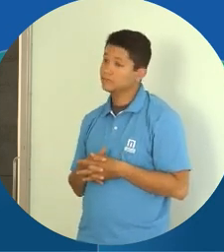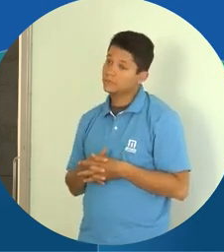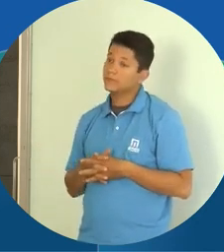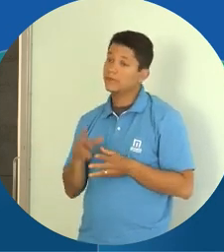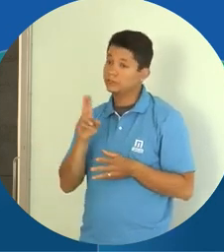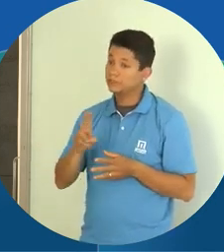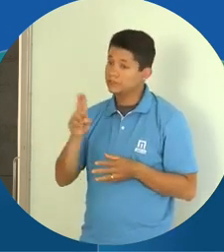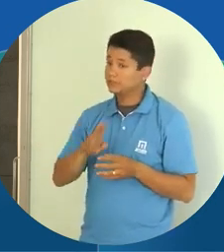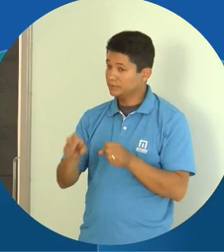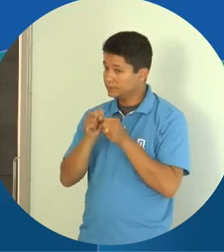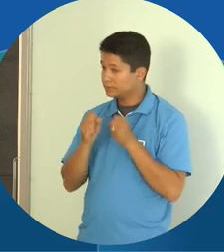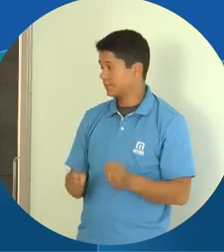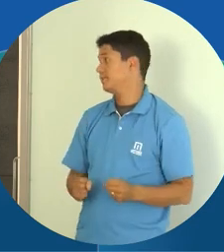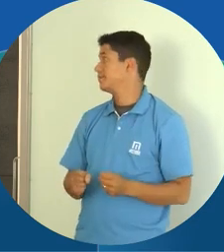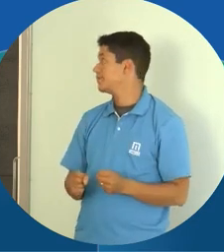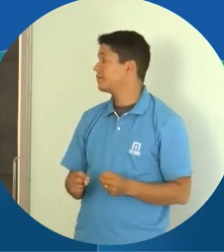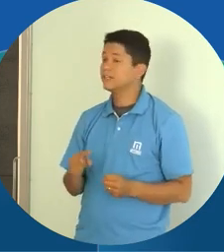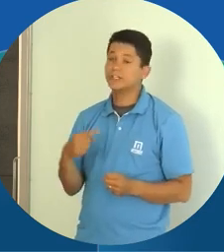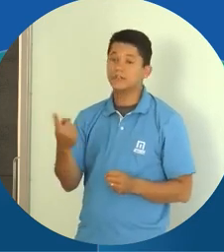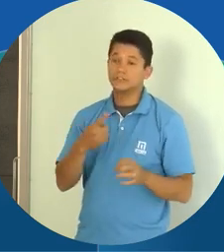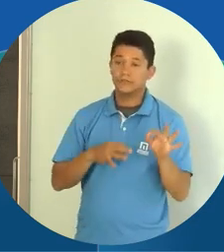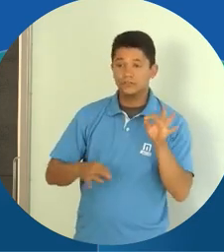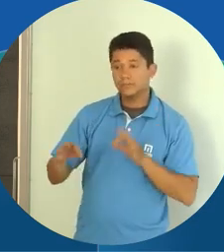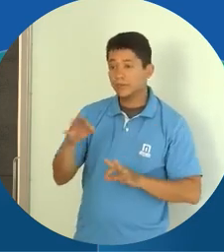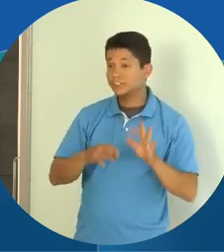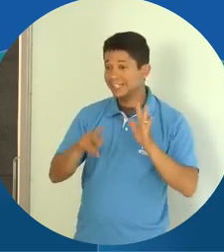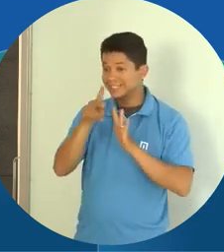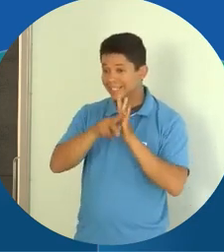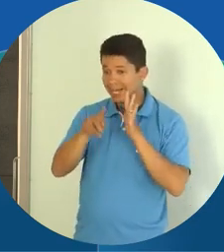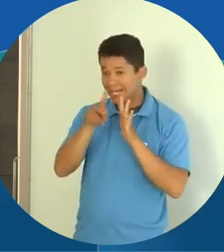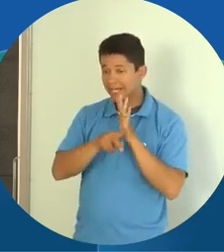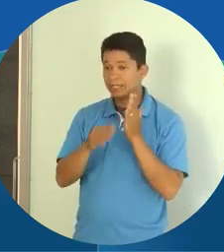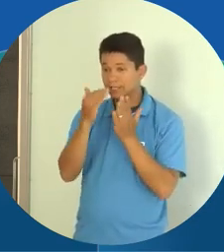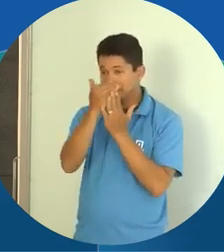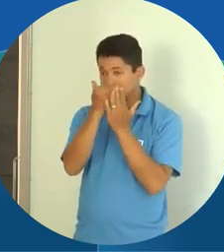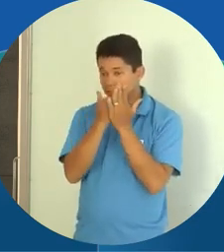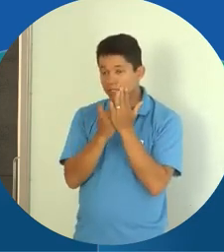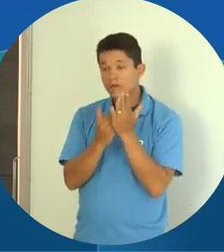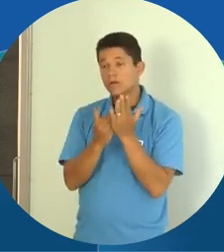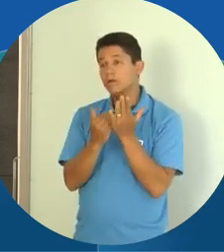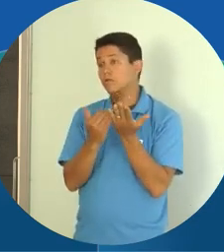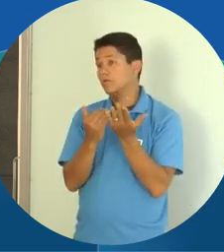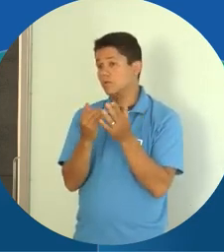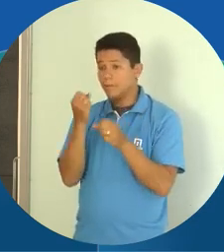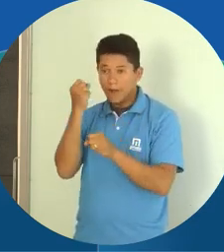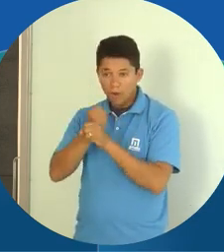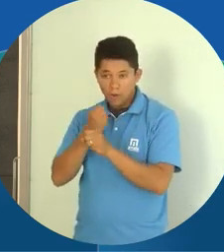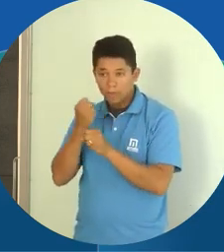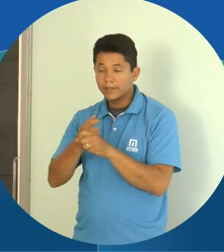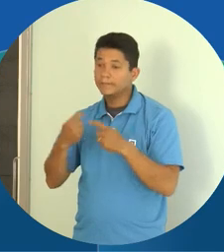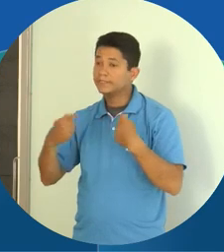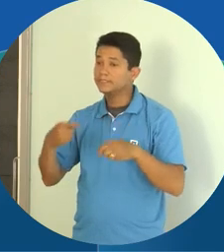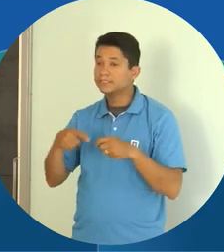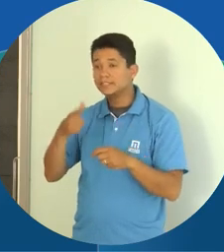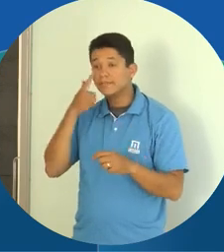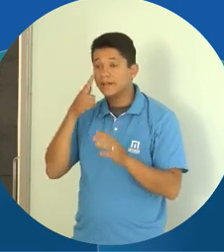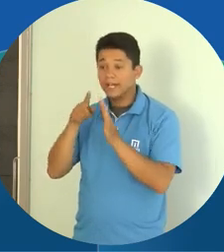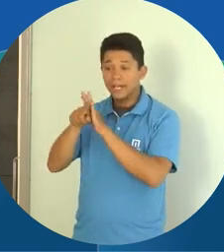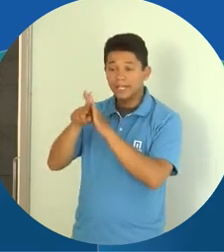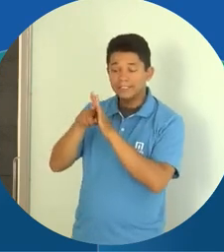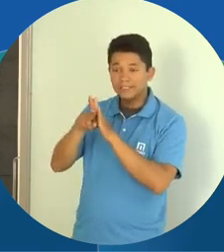né, a gente, quando vai projetar, vai fazer uma obra, a gente tem que analisar as condições de acesso, condições